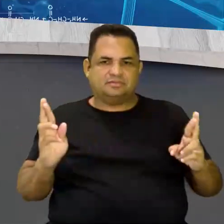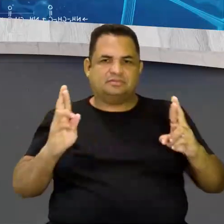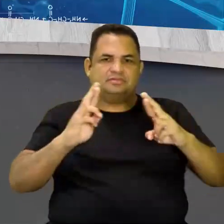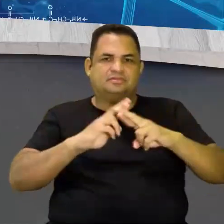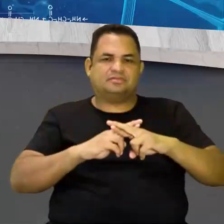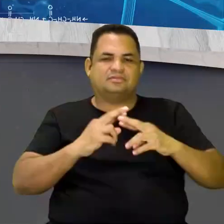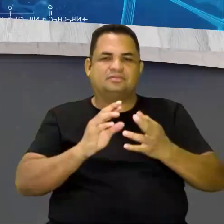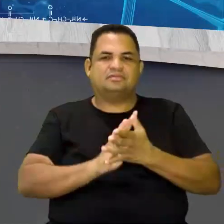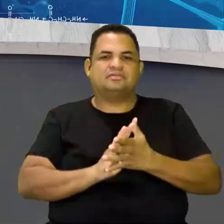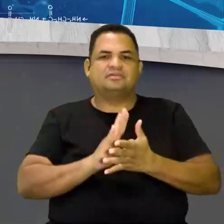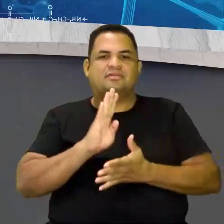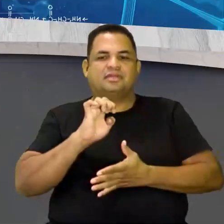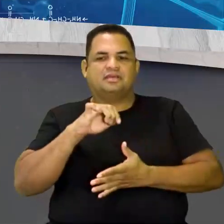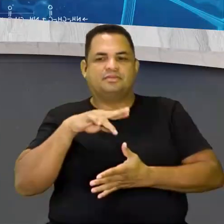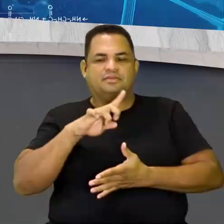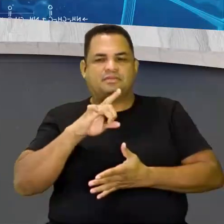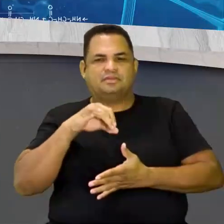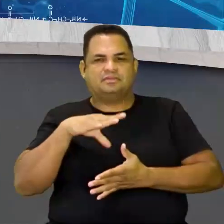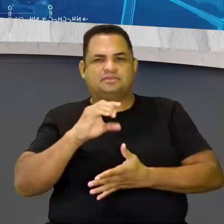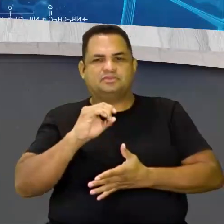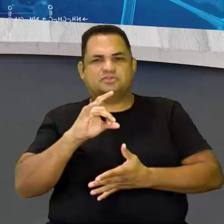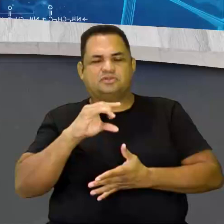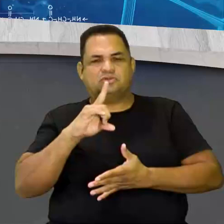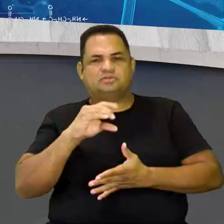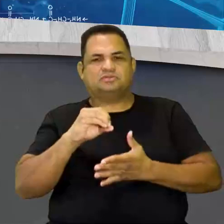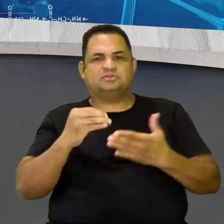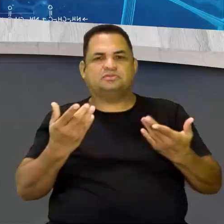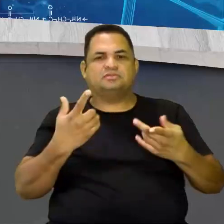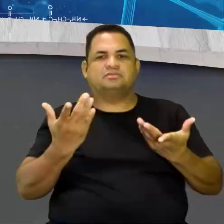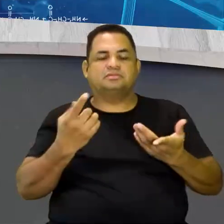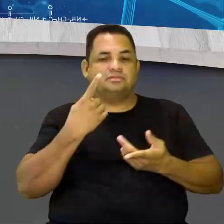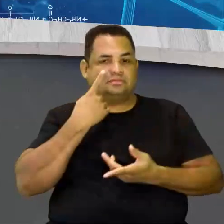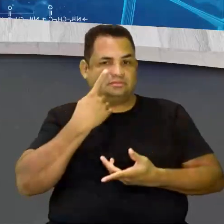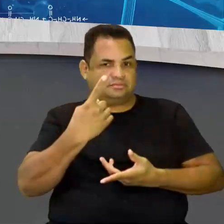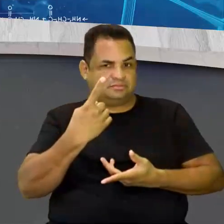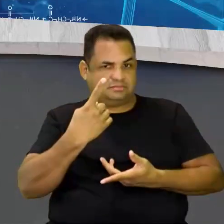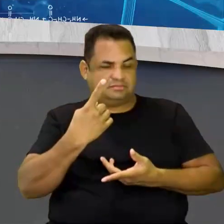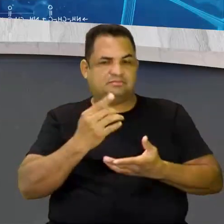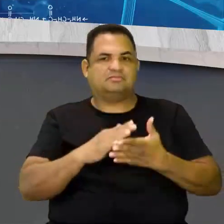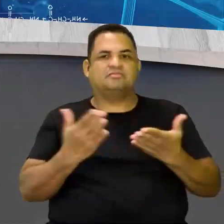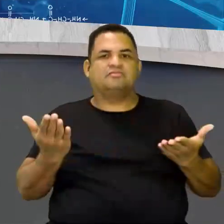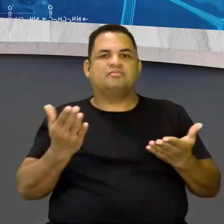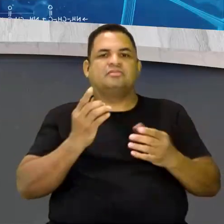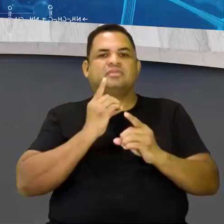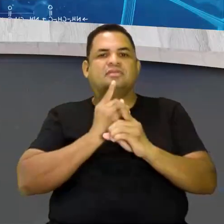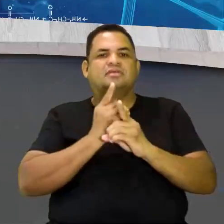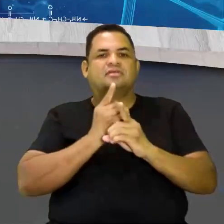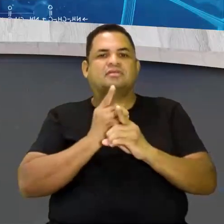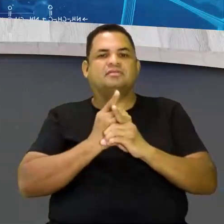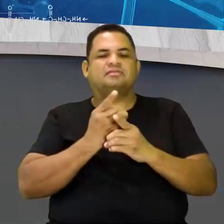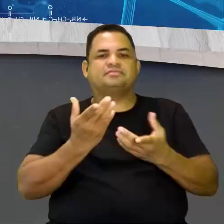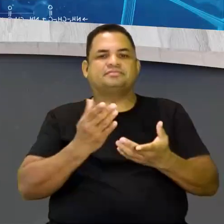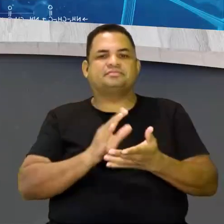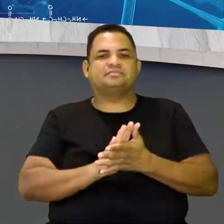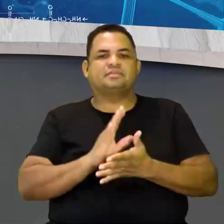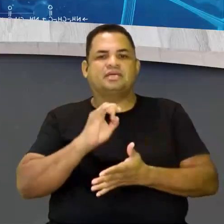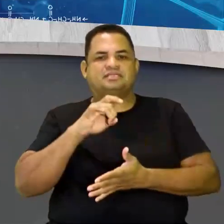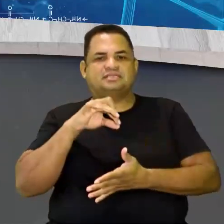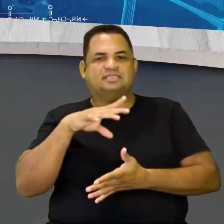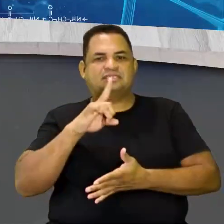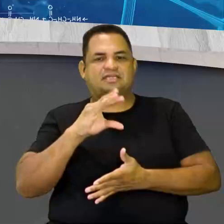o bicarbonato de sódio. Então, olha só lá, e a gente encontrou o etanoato, o acetato de